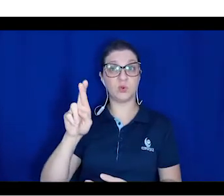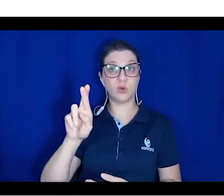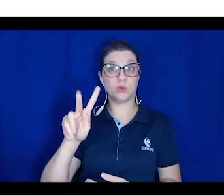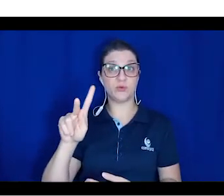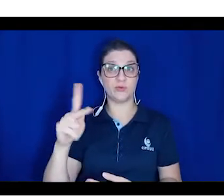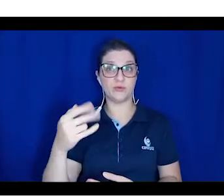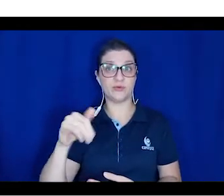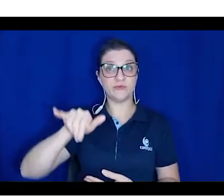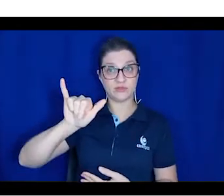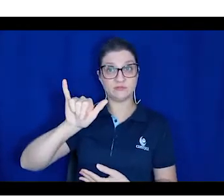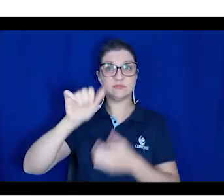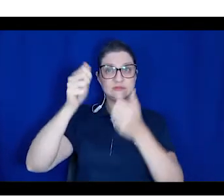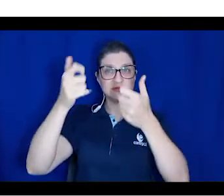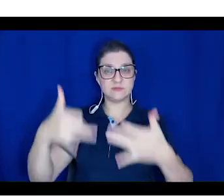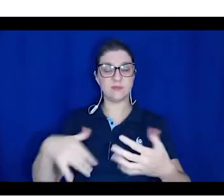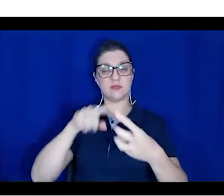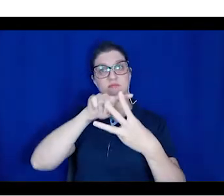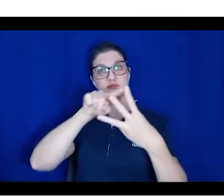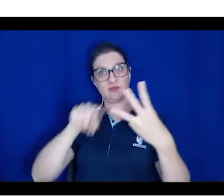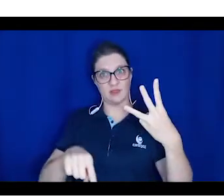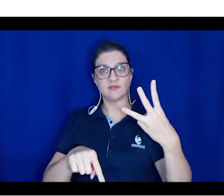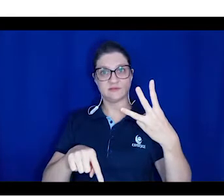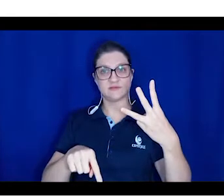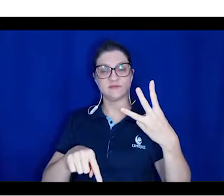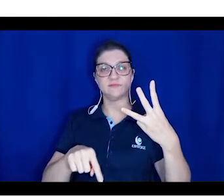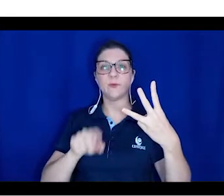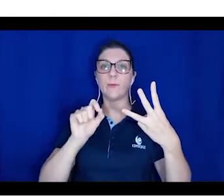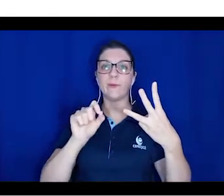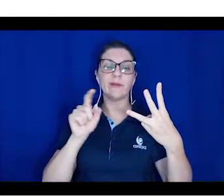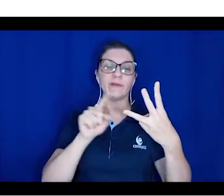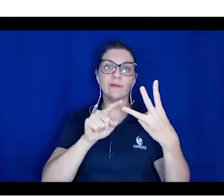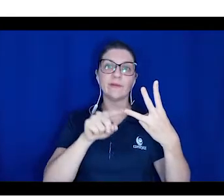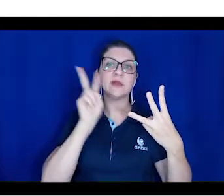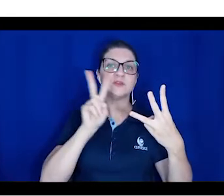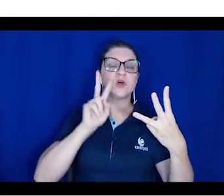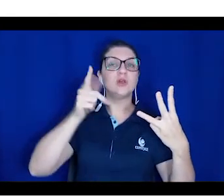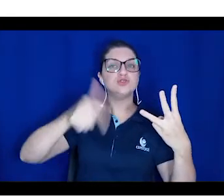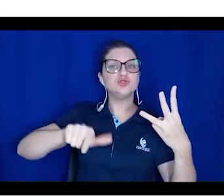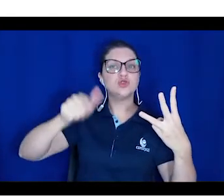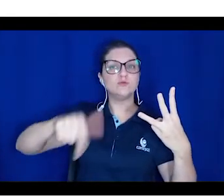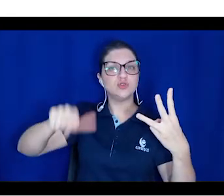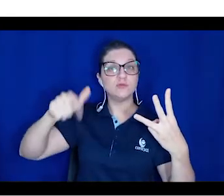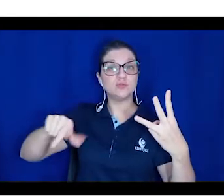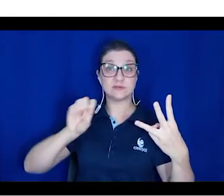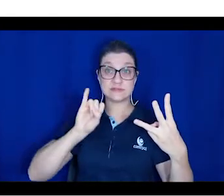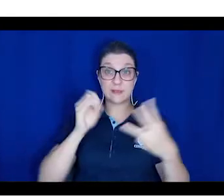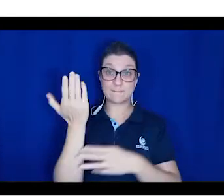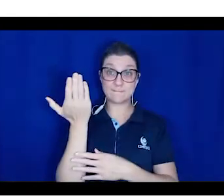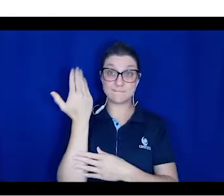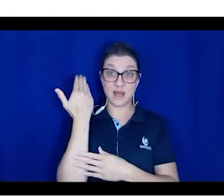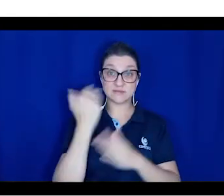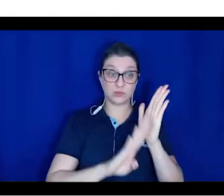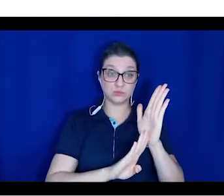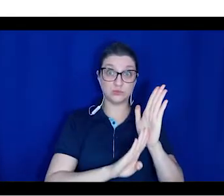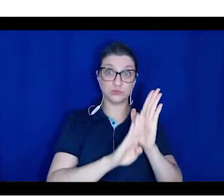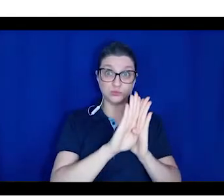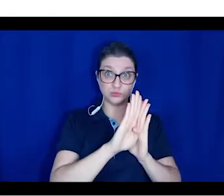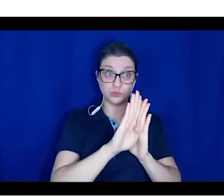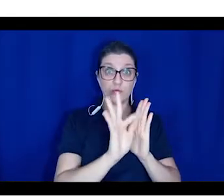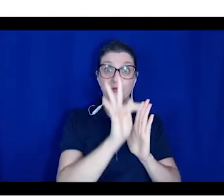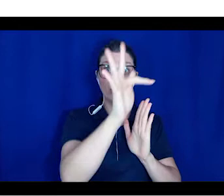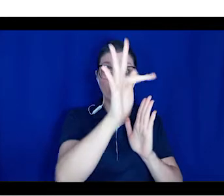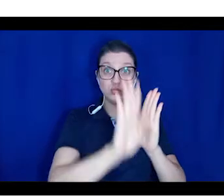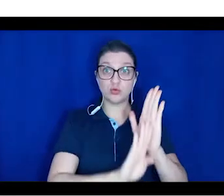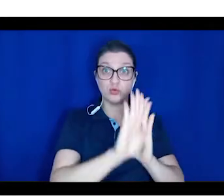três premissas básicas, né? A história se repete. Se nós temos elevações passadas, elevações